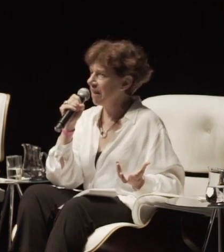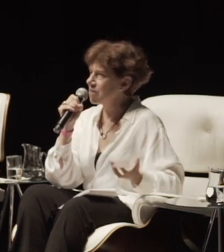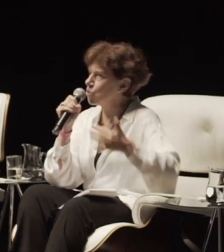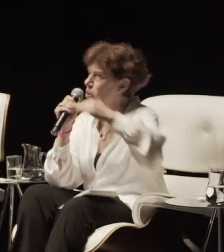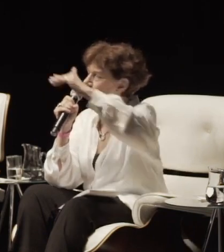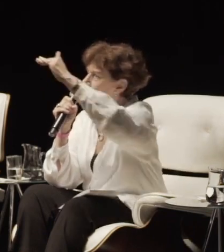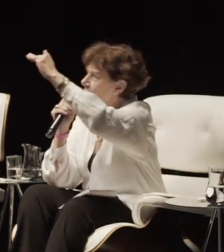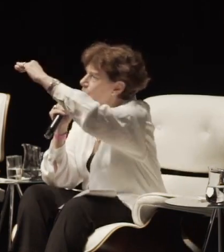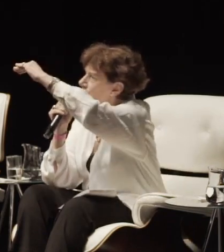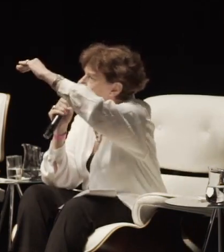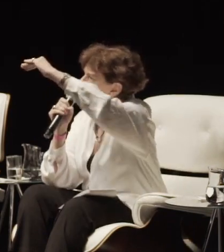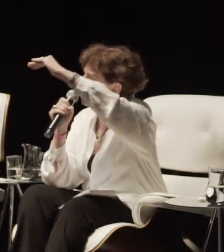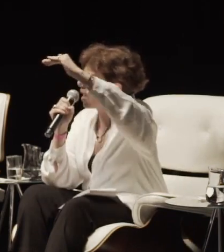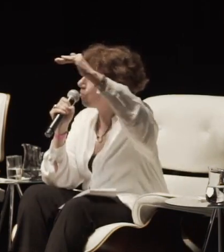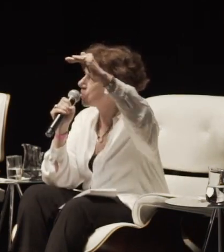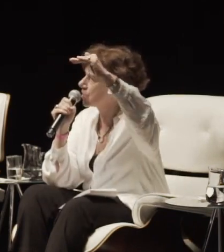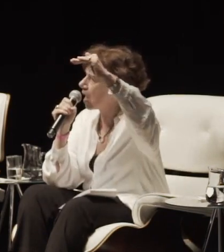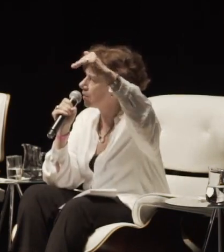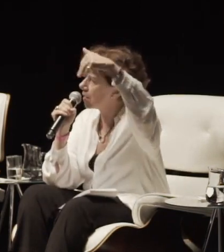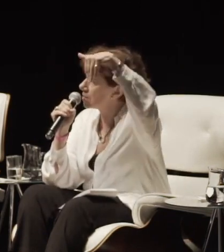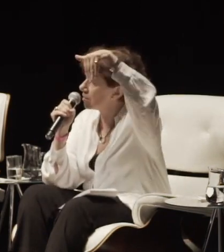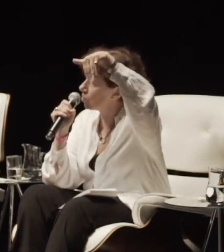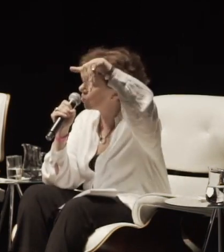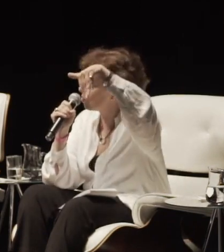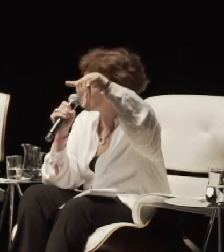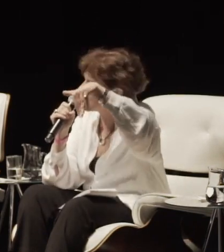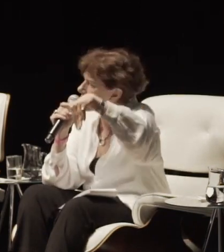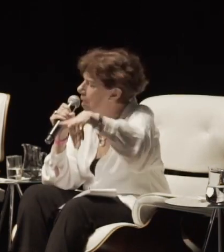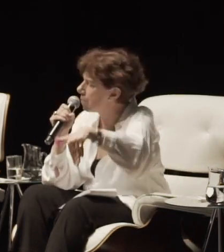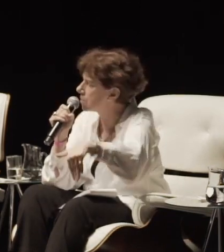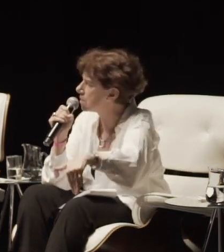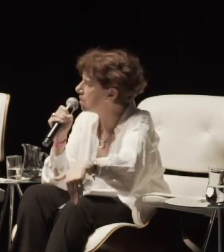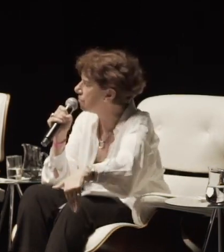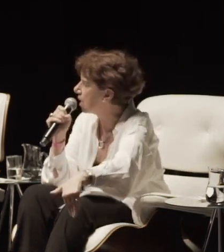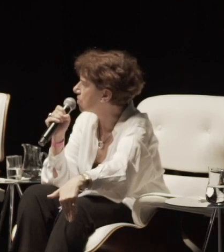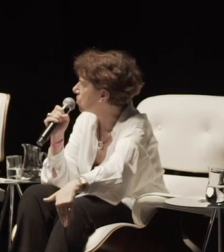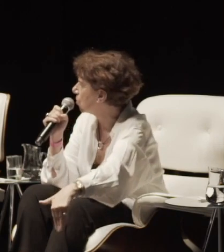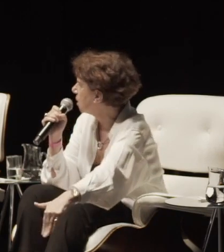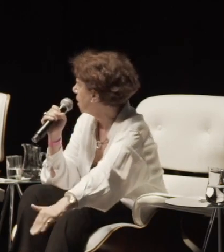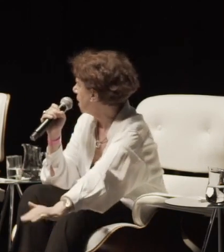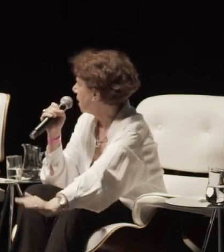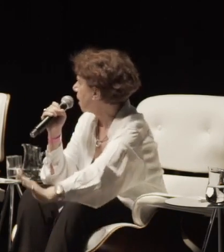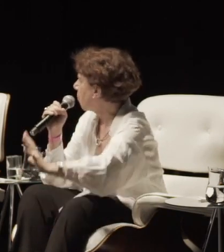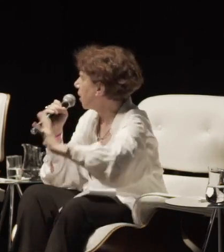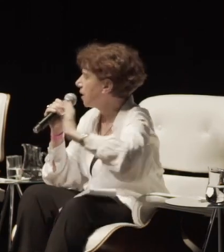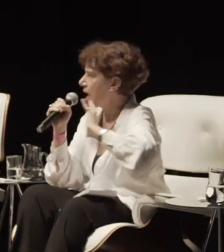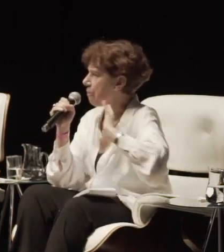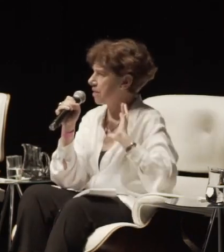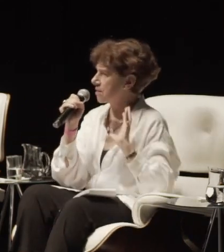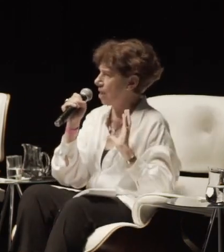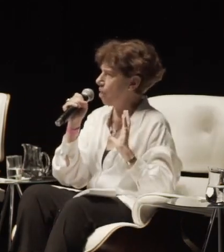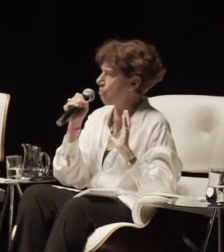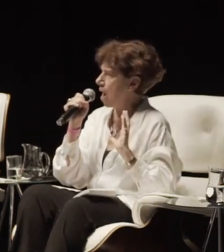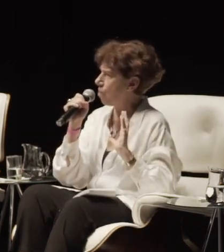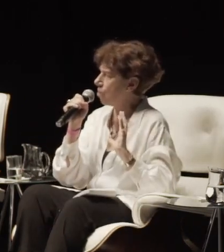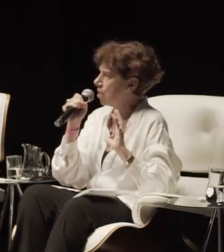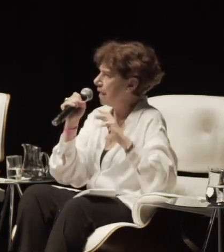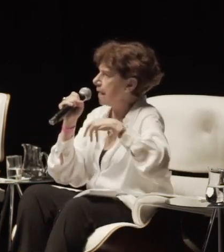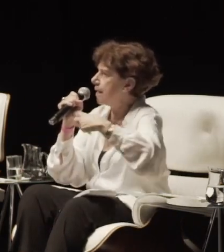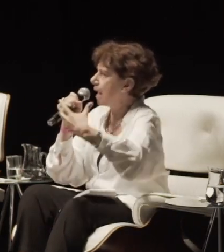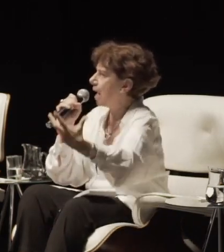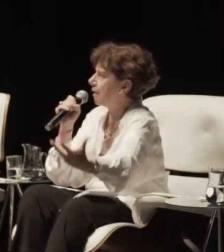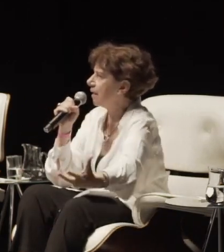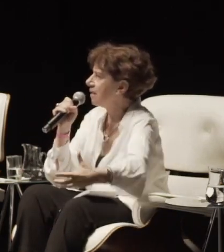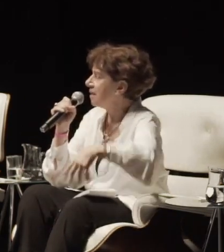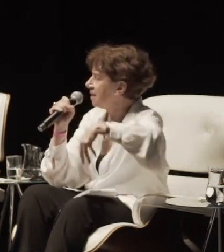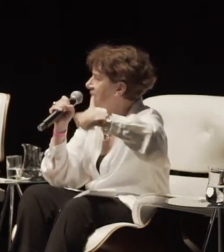encontrar ali não é o significado padronizado, mas todas as camadas de significado que podem estar